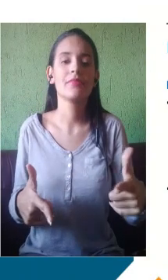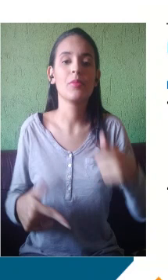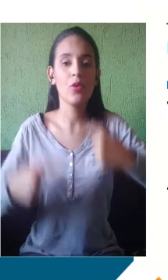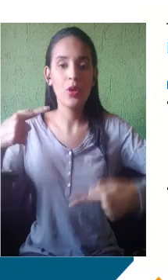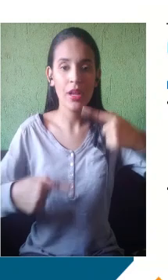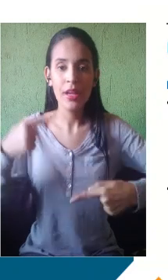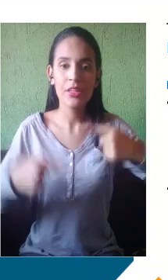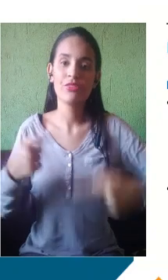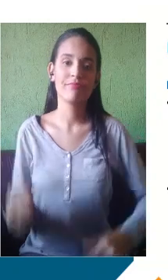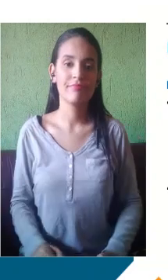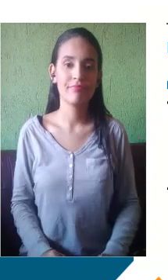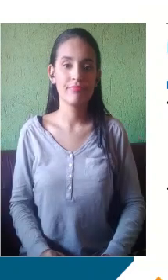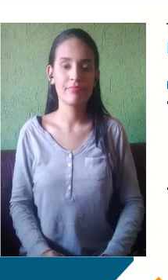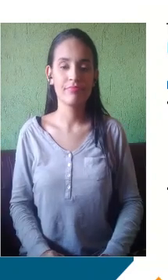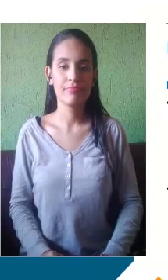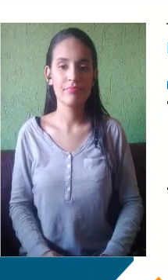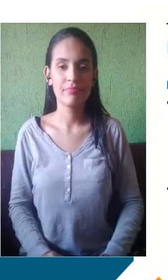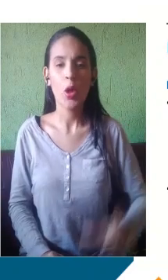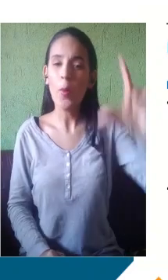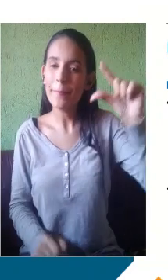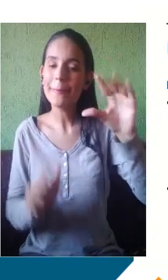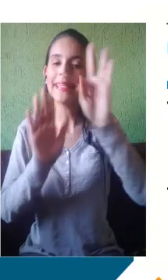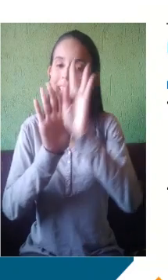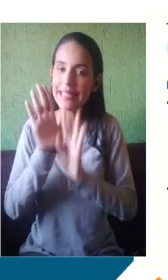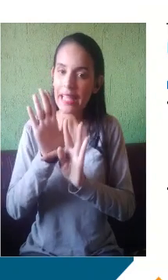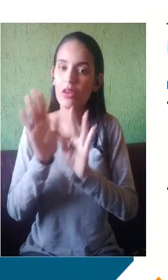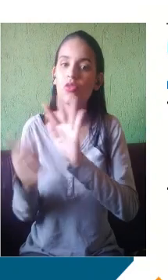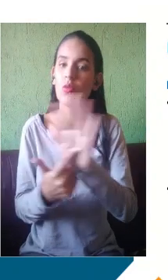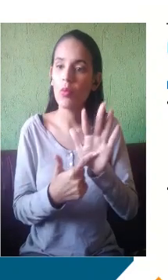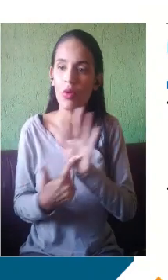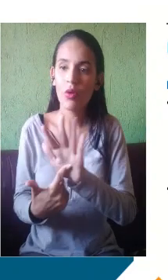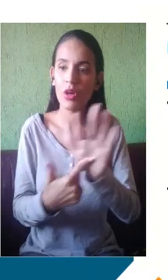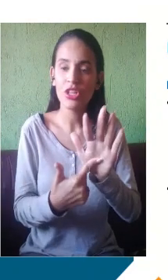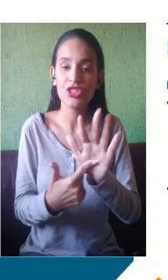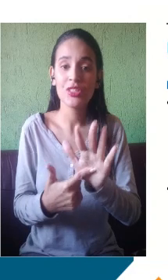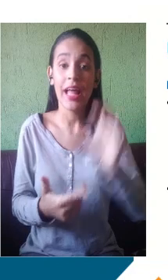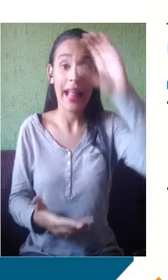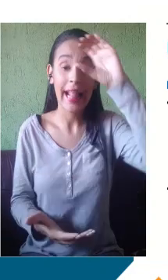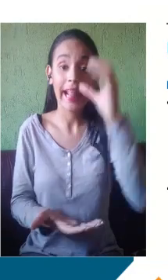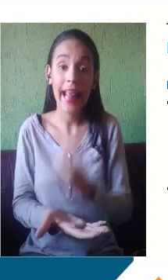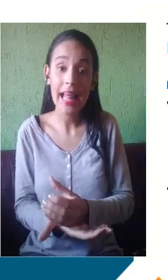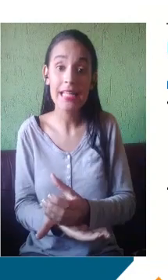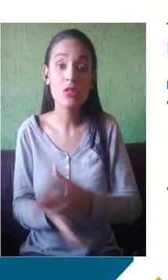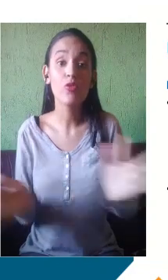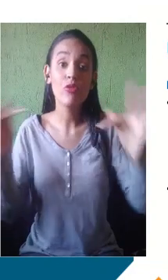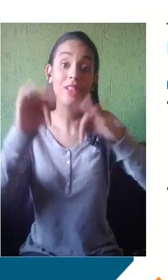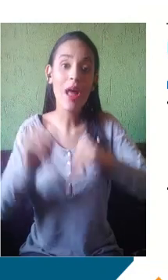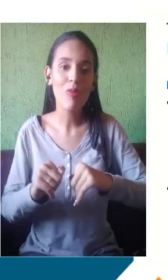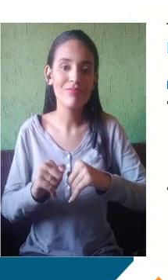e 2 argumentos. Chama atenção nesse texto, ou nesse mini texto aí, a estruturação dele,